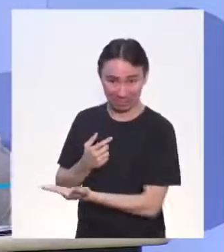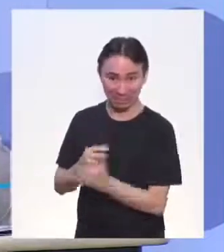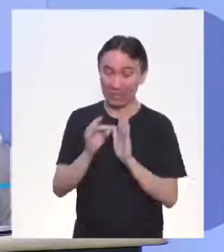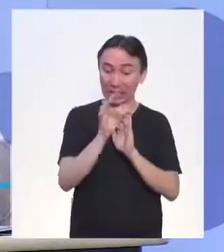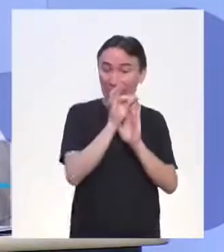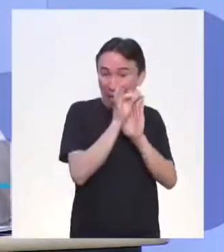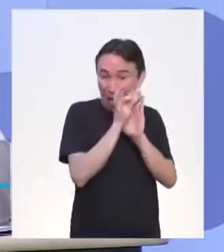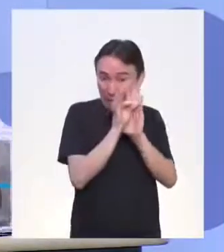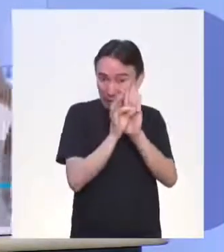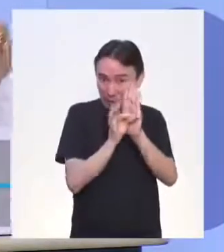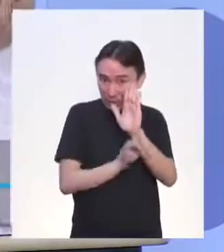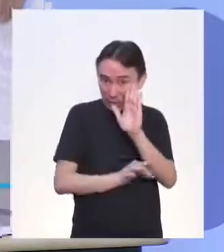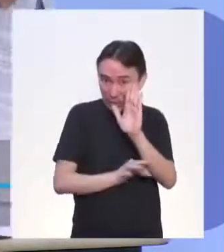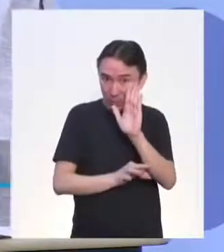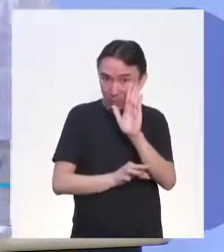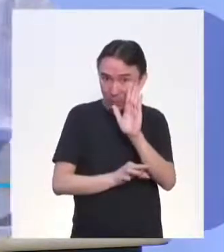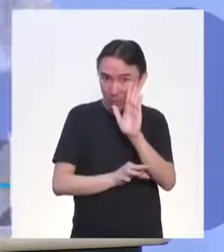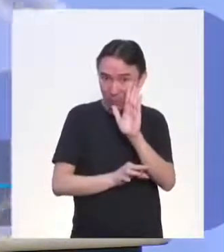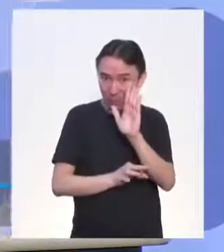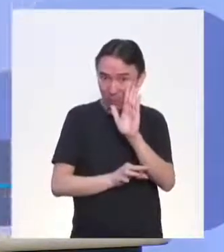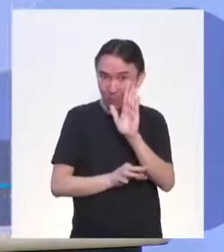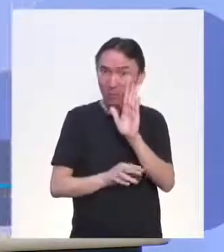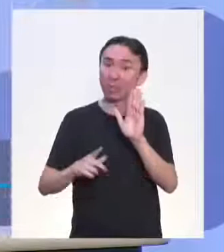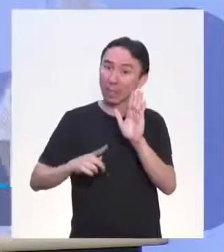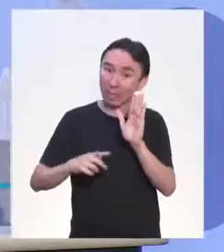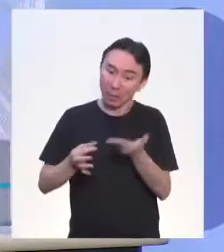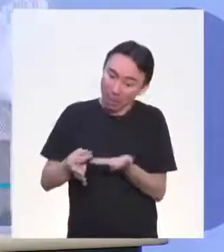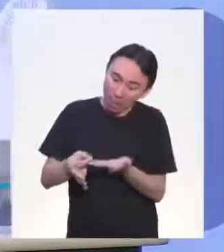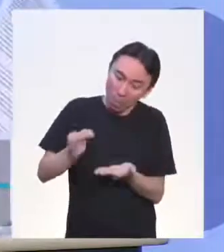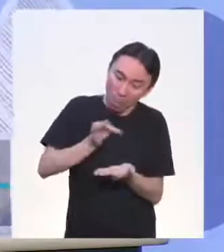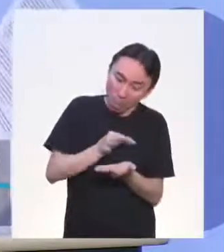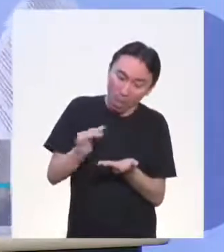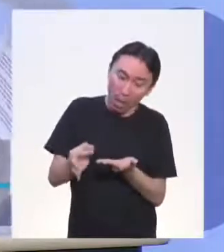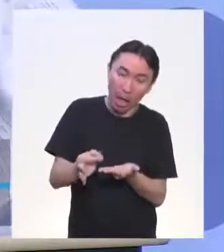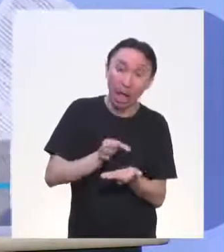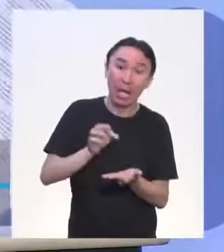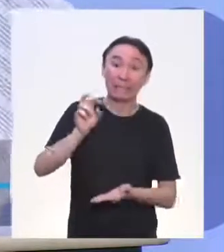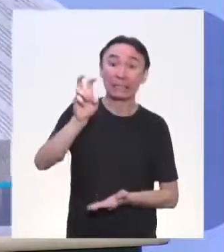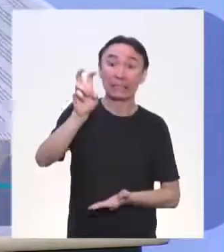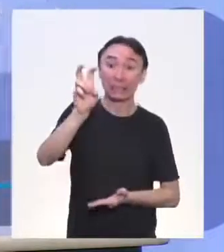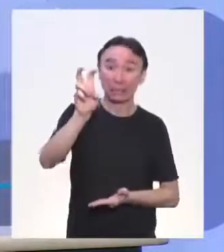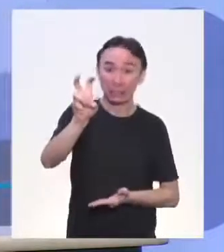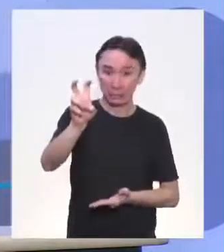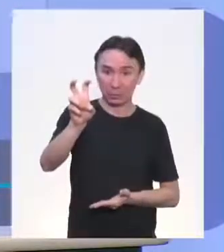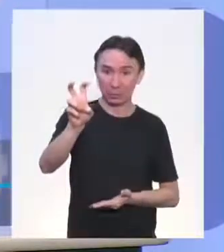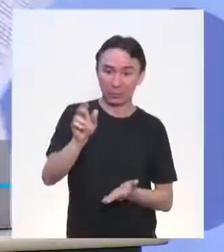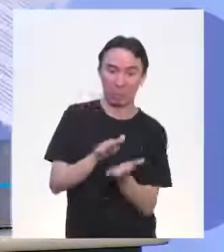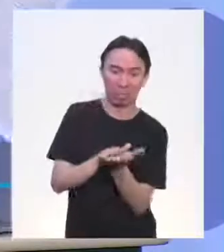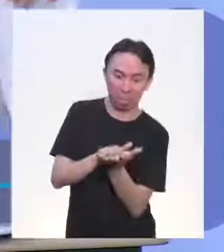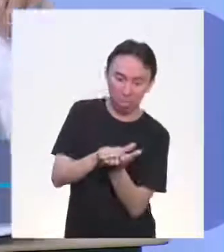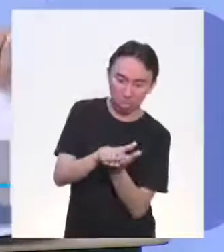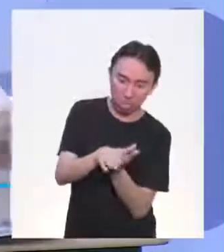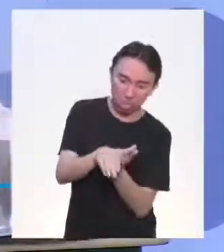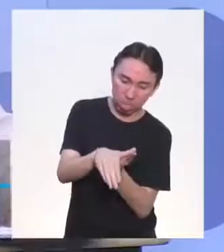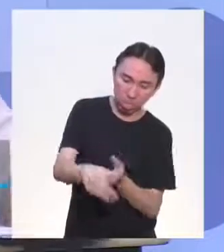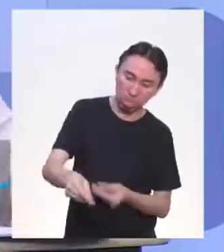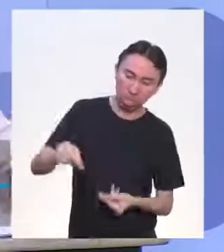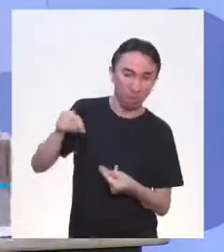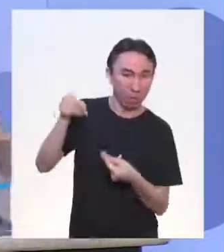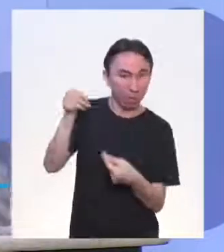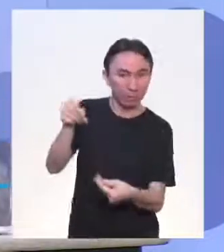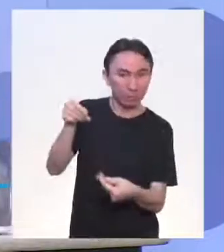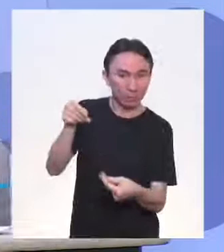texto tem 5 páginas. Ó. Olha aqui, ó. Eu imprimi e trouxe, certo? E não